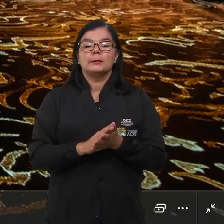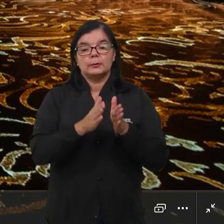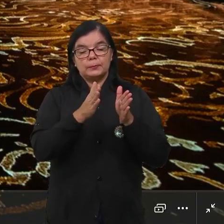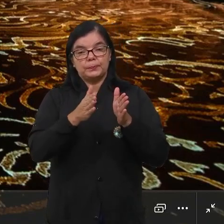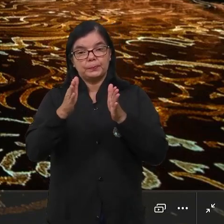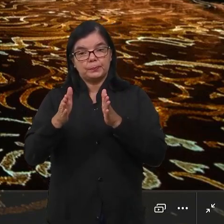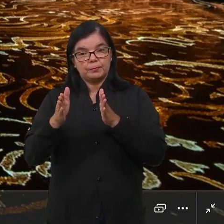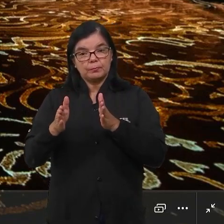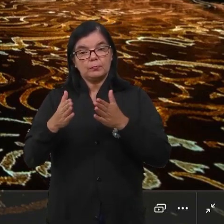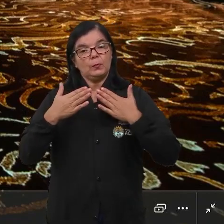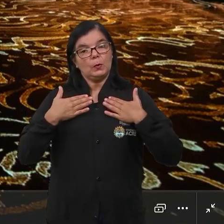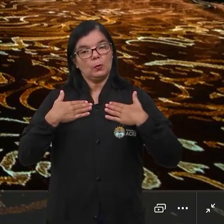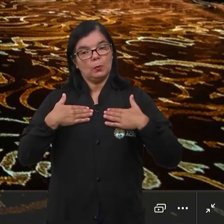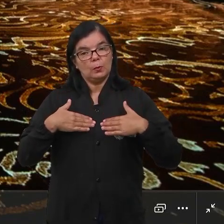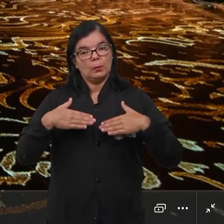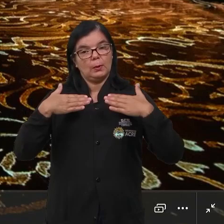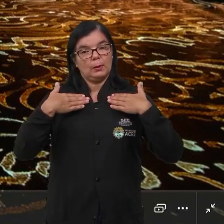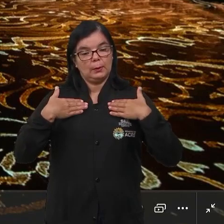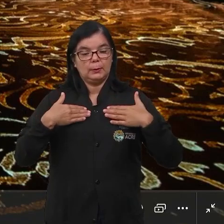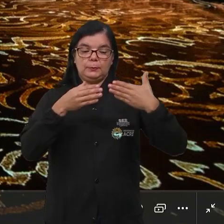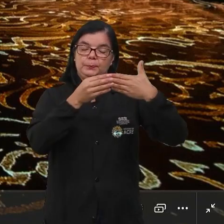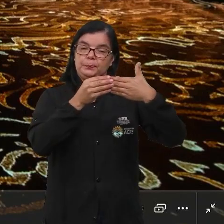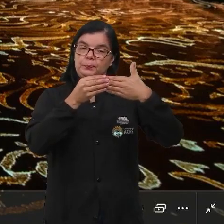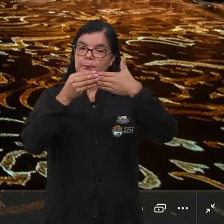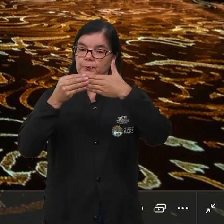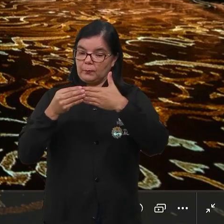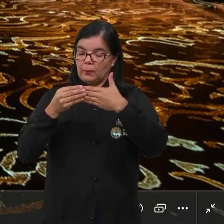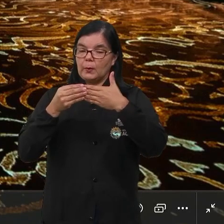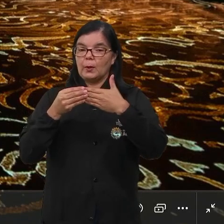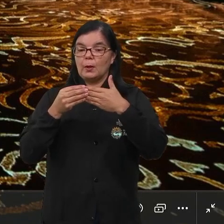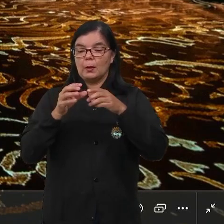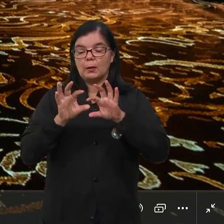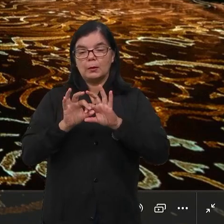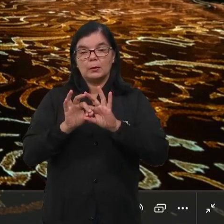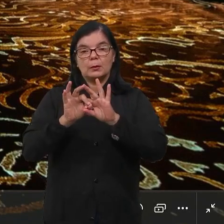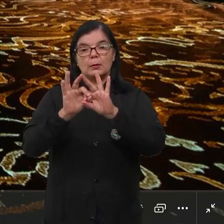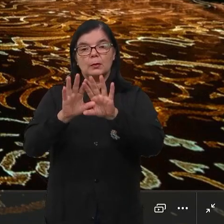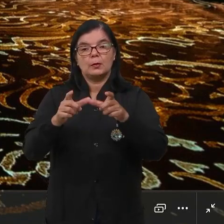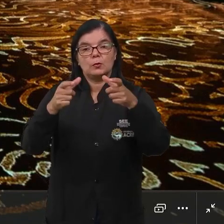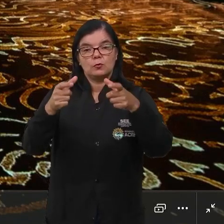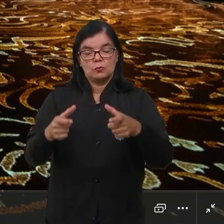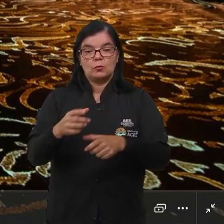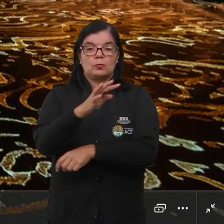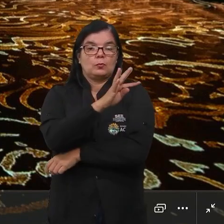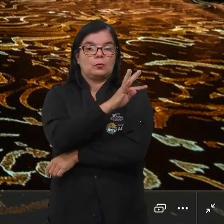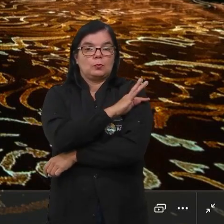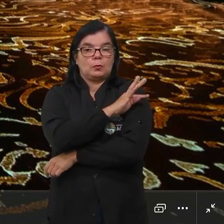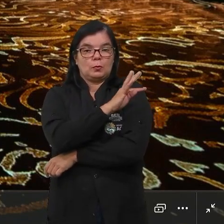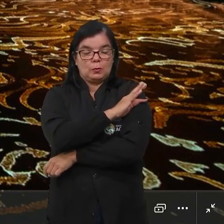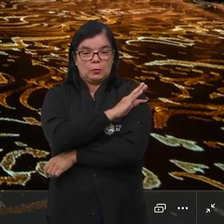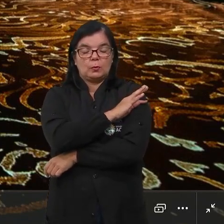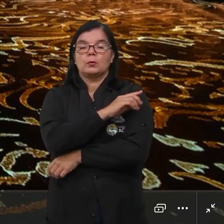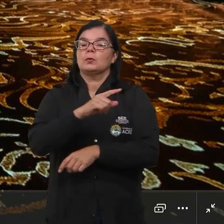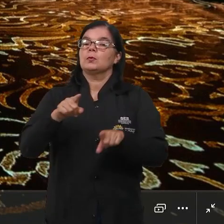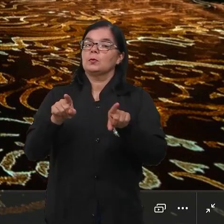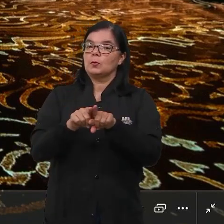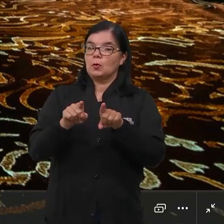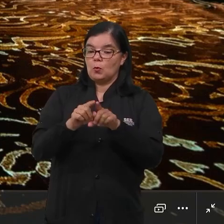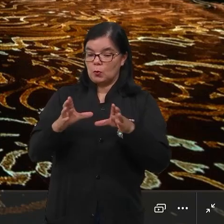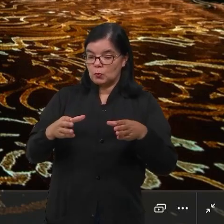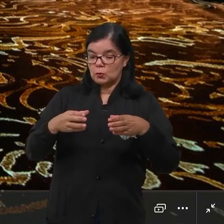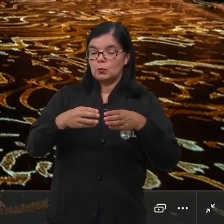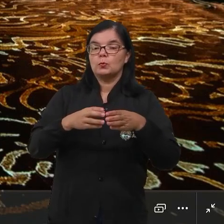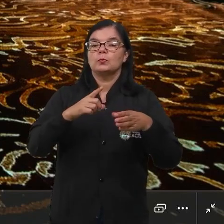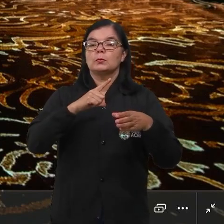são cuidadosamente transportadas e instaladas. Técnicos, quando a gente tem, né, quando a equipe de